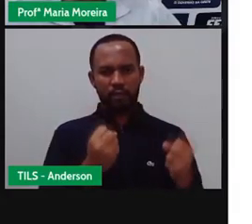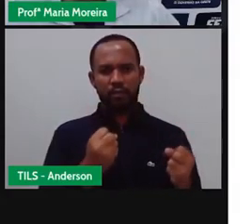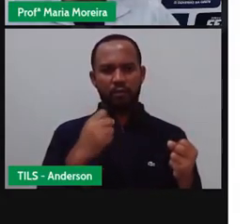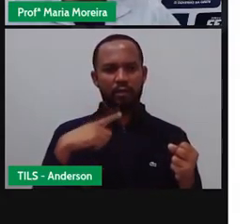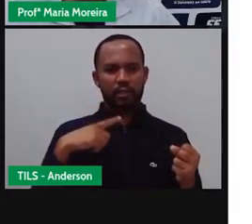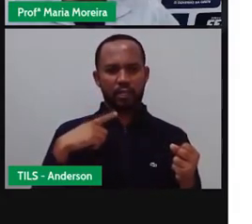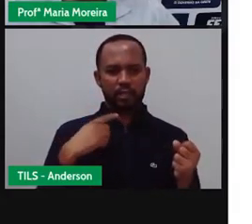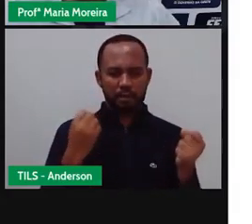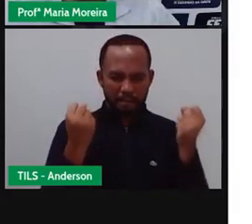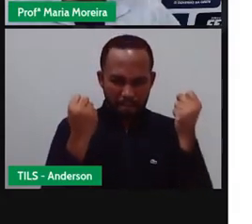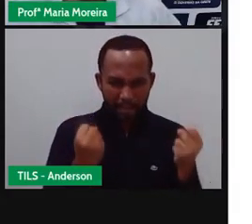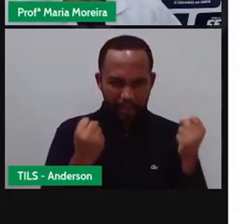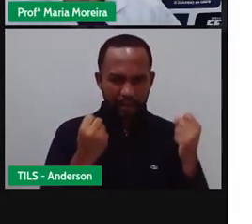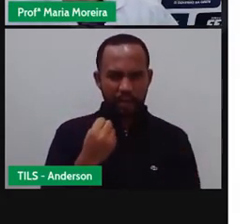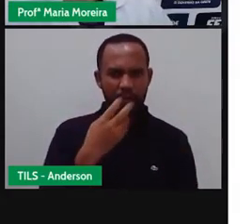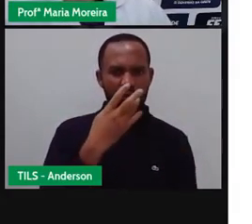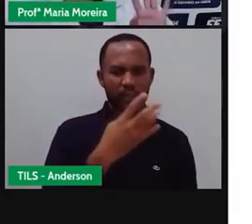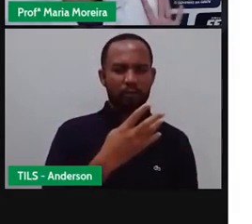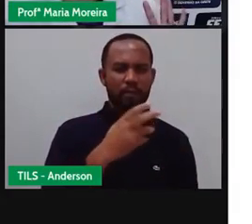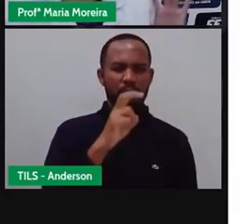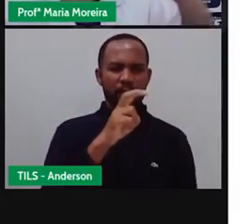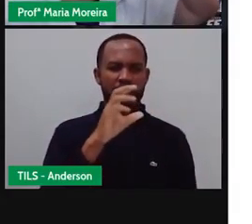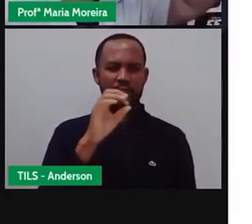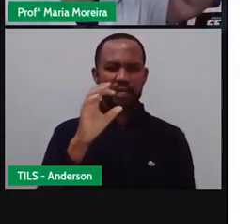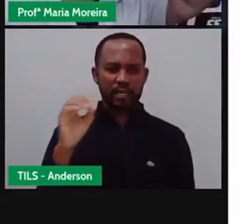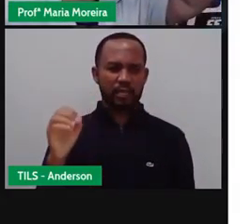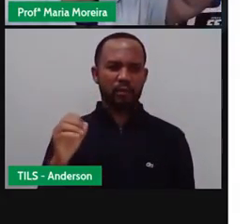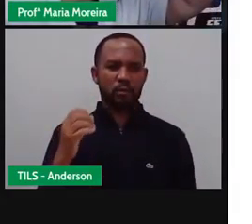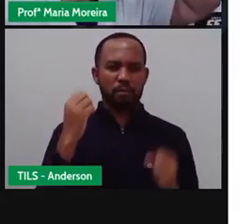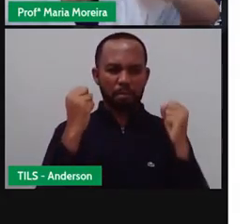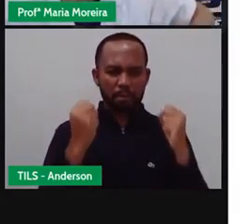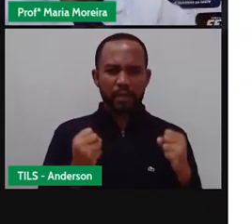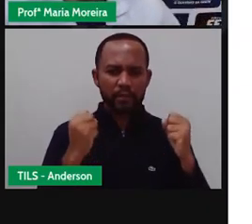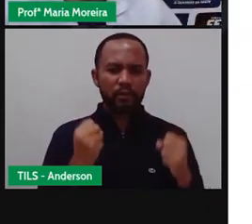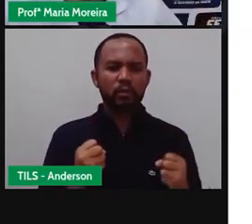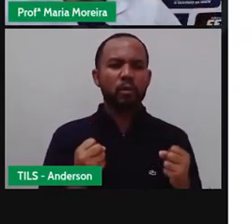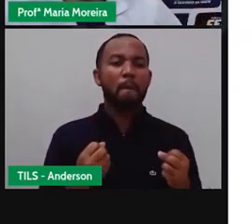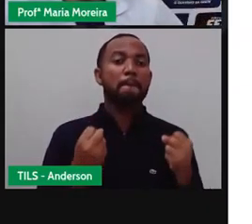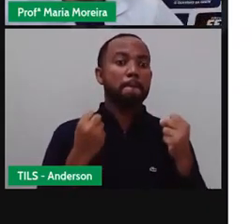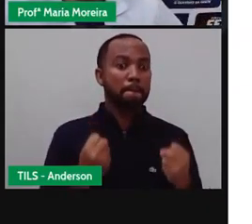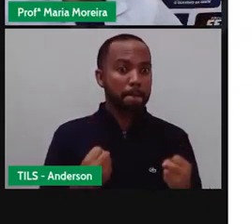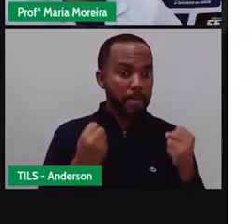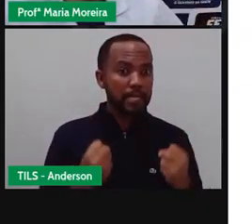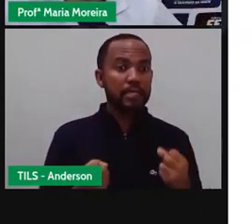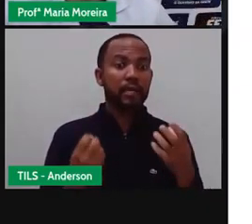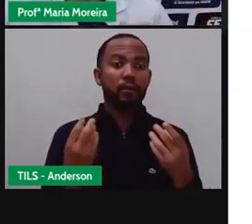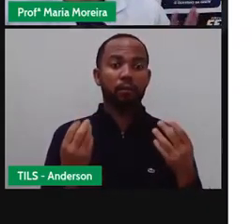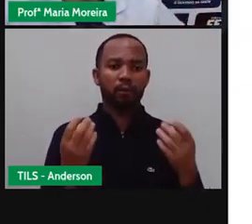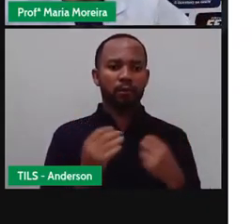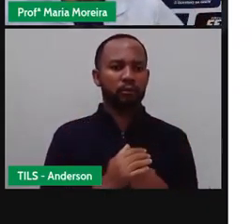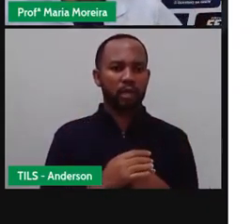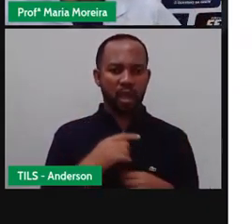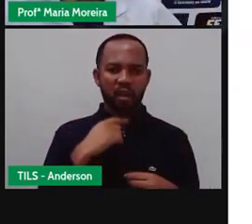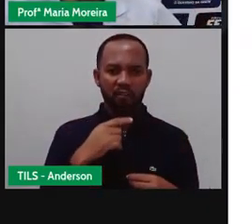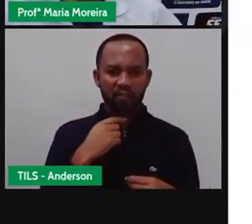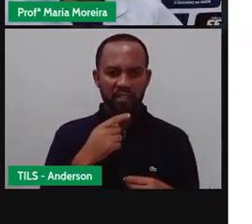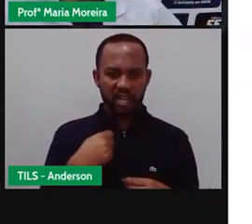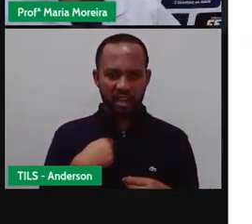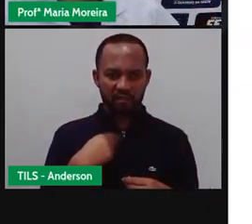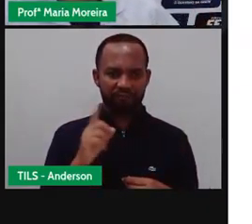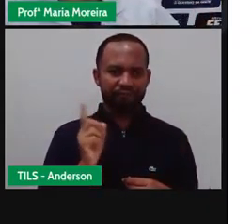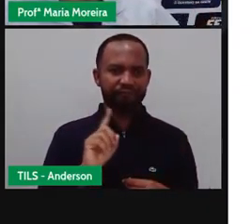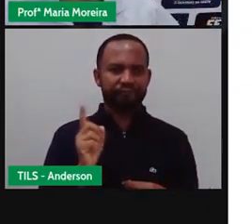4.500 quilos. Se você pesa 45 quilos, né? É pesado pra caramba. Eu não iria conseguir.